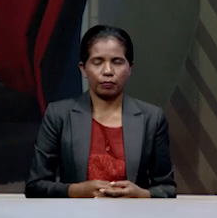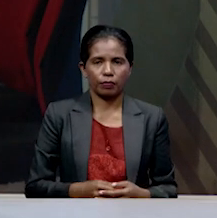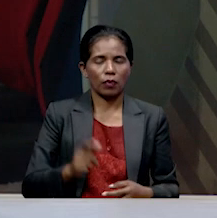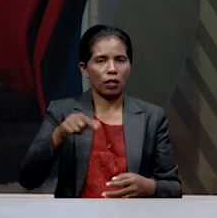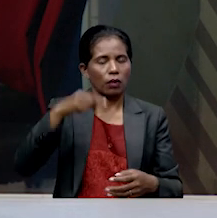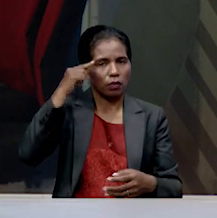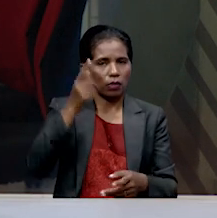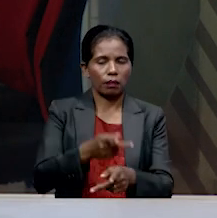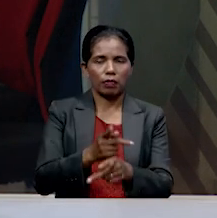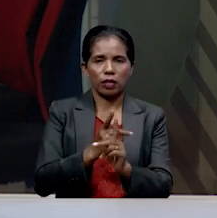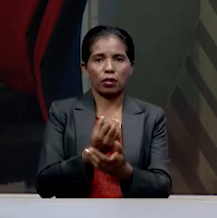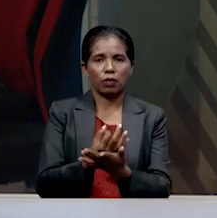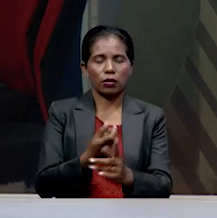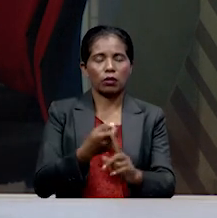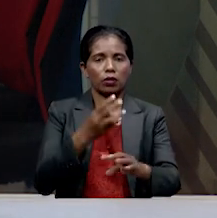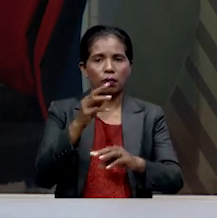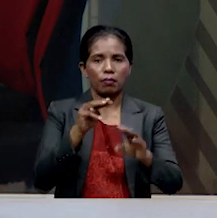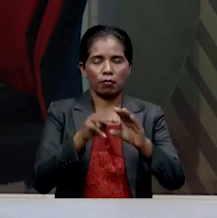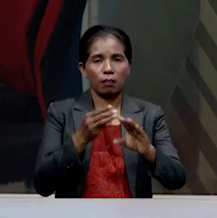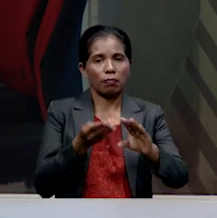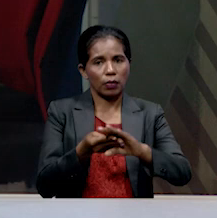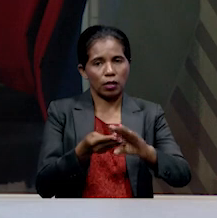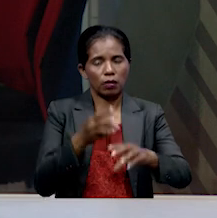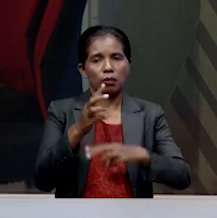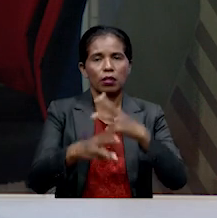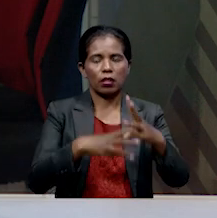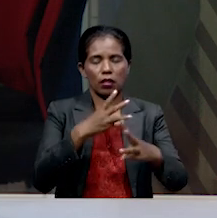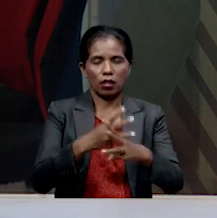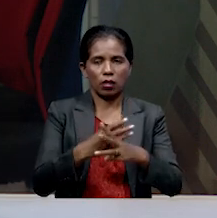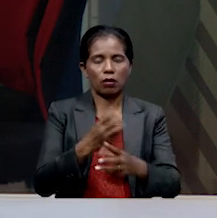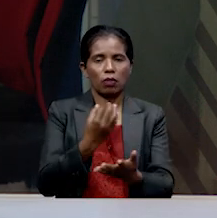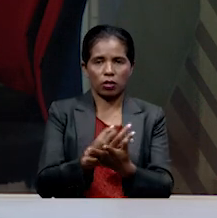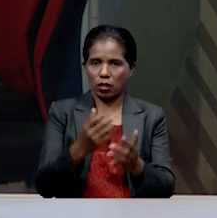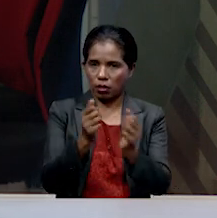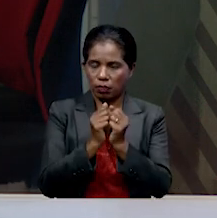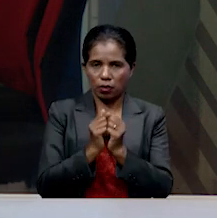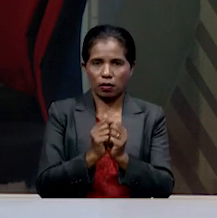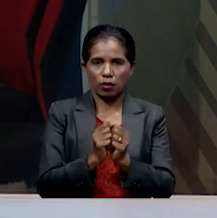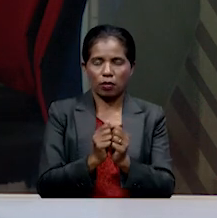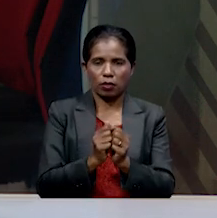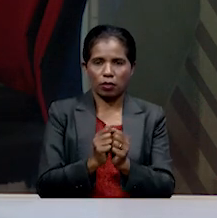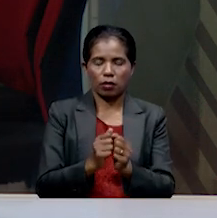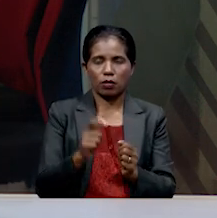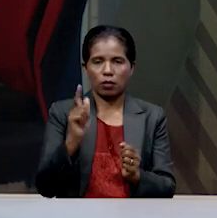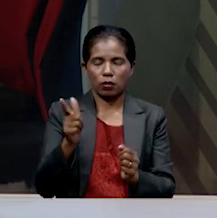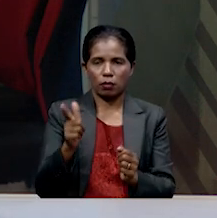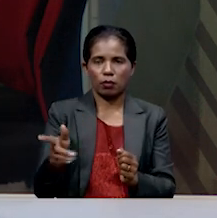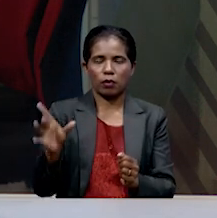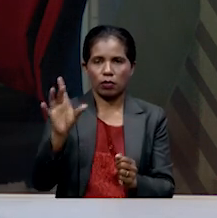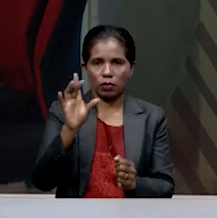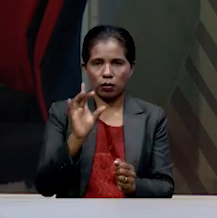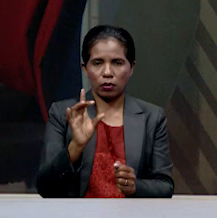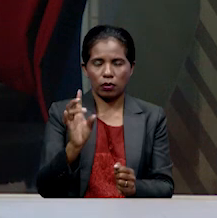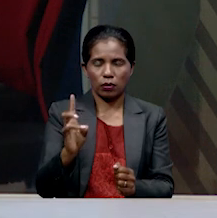Governo empresta aos anjos do Banco Mundial no ADB o montante de dólar americano tocou rua no Lourenço em Rito a